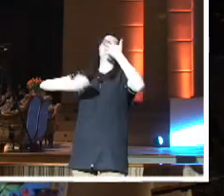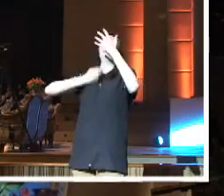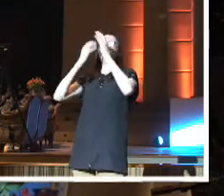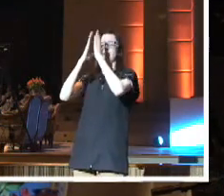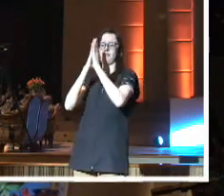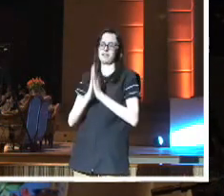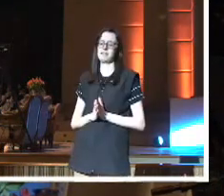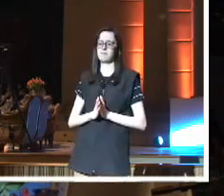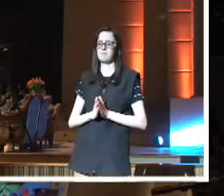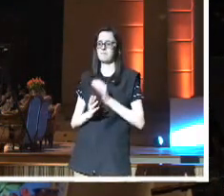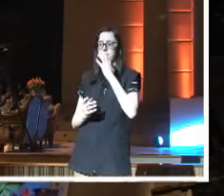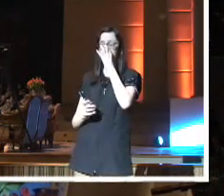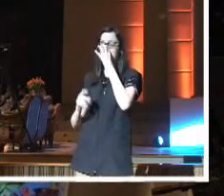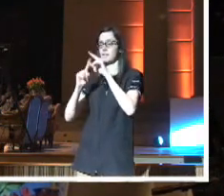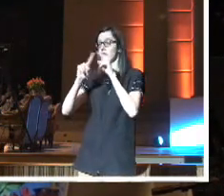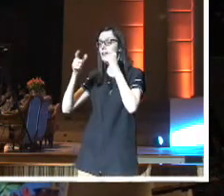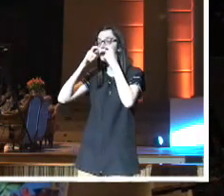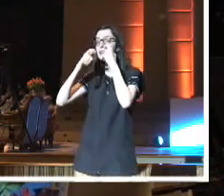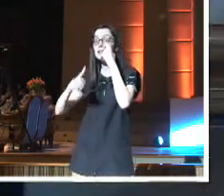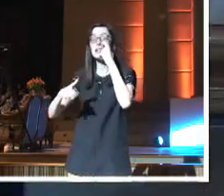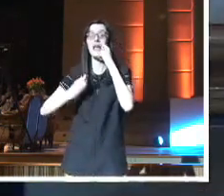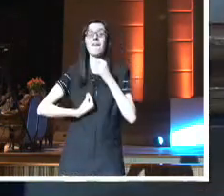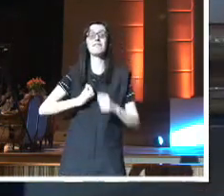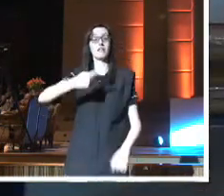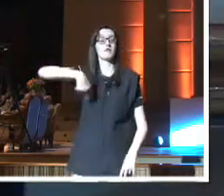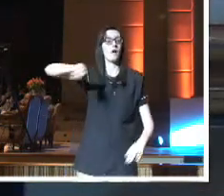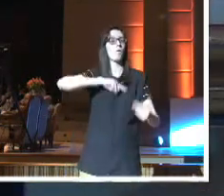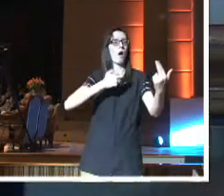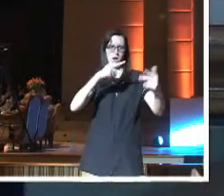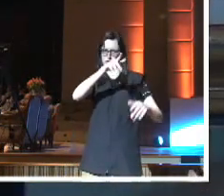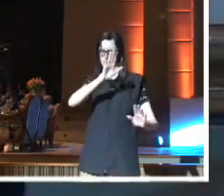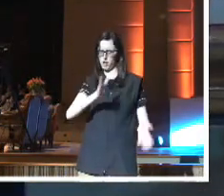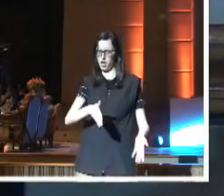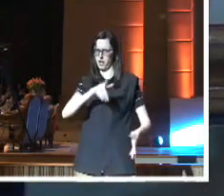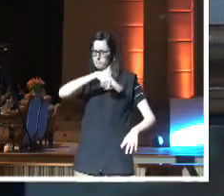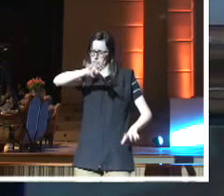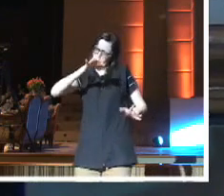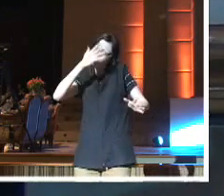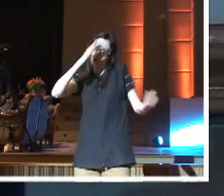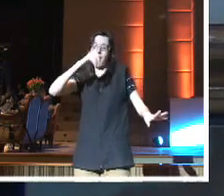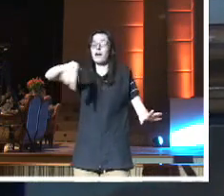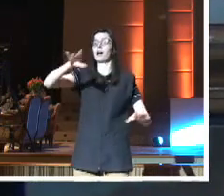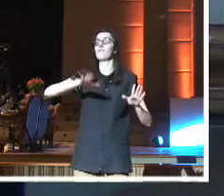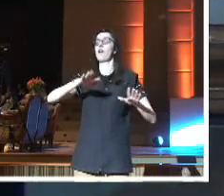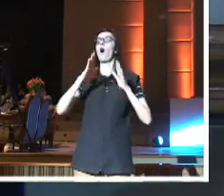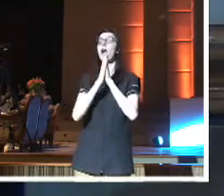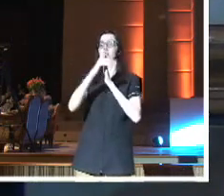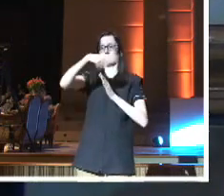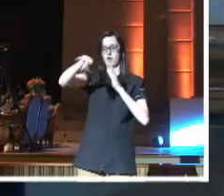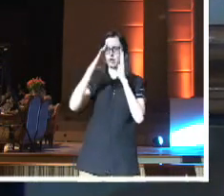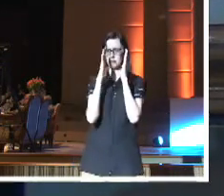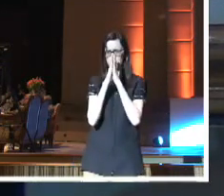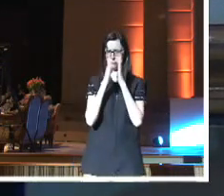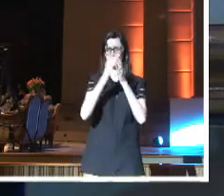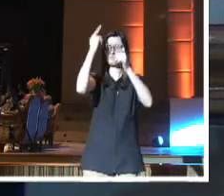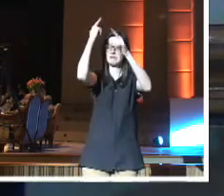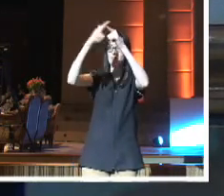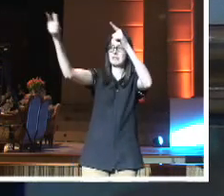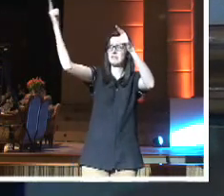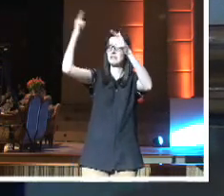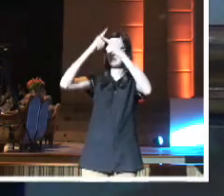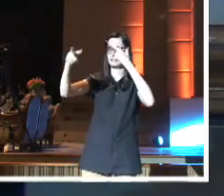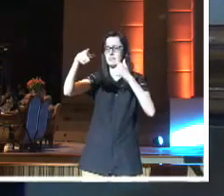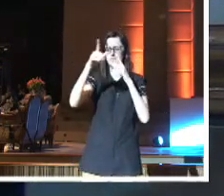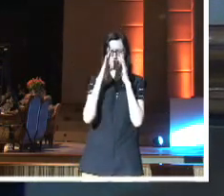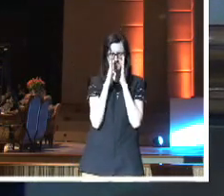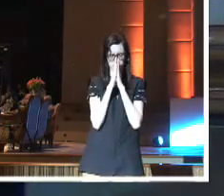E é interessante como isso acontece na vida da gente. Quantas vezes você já foi orar no meio de uma grande batalha da tua